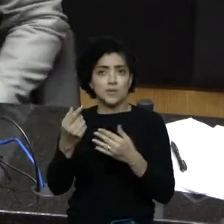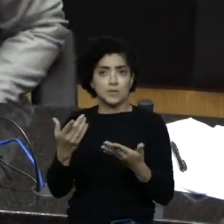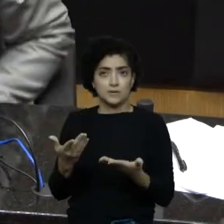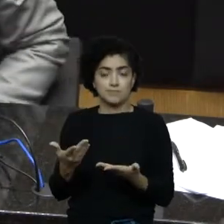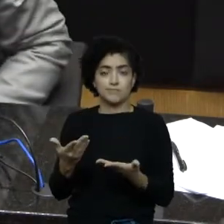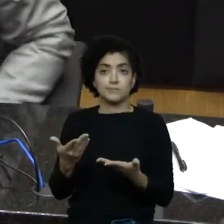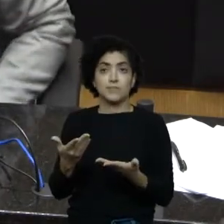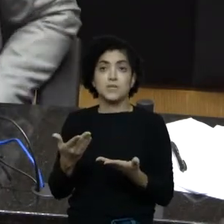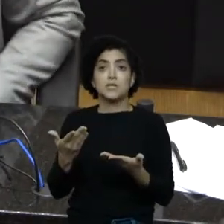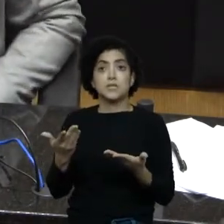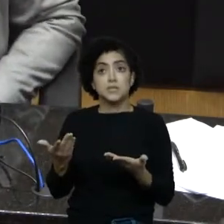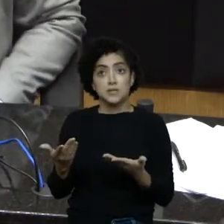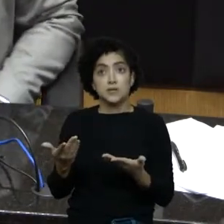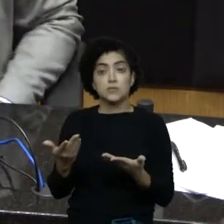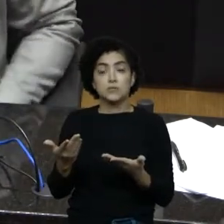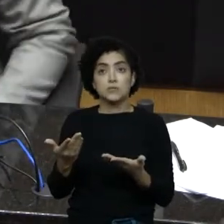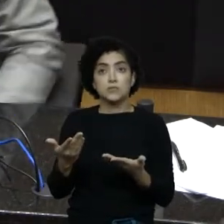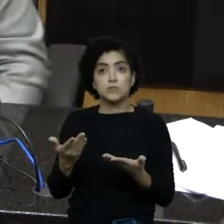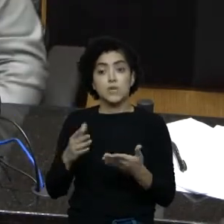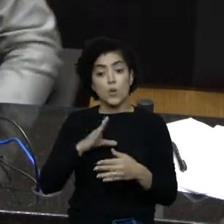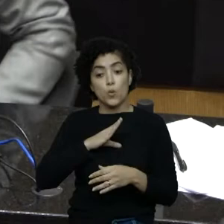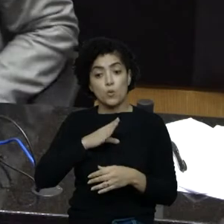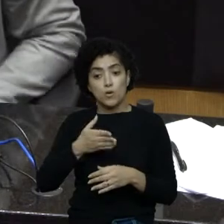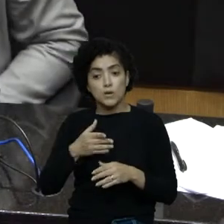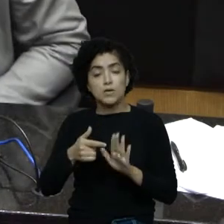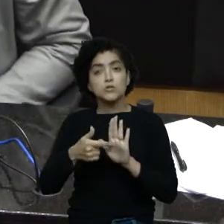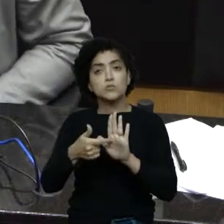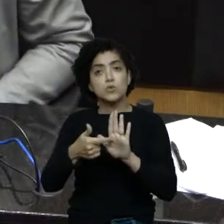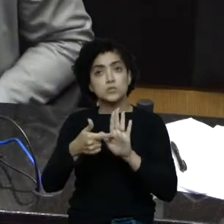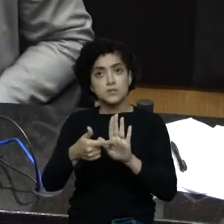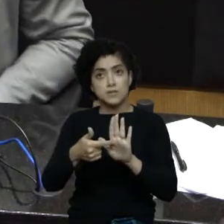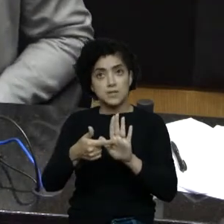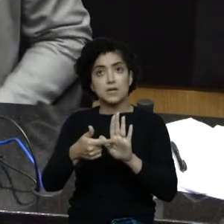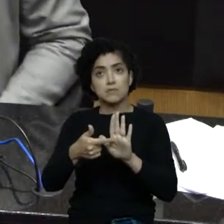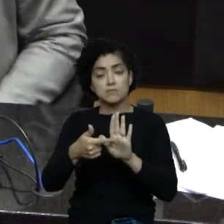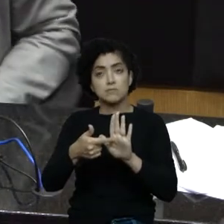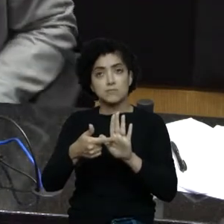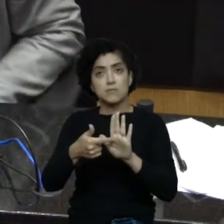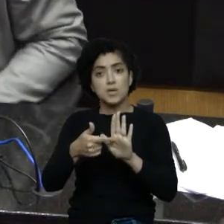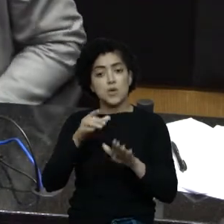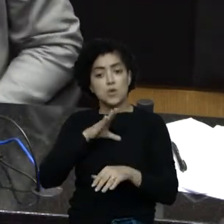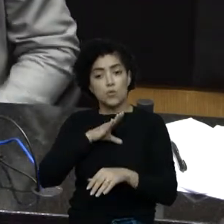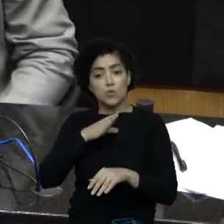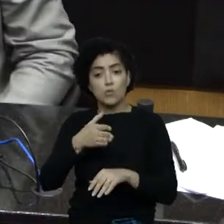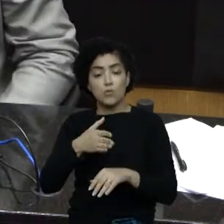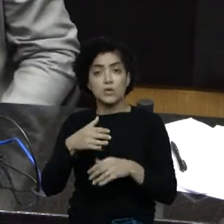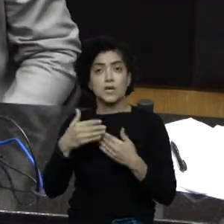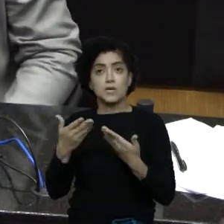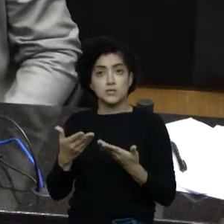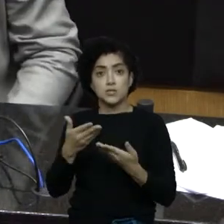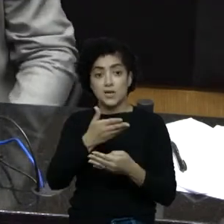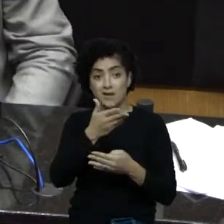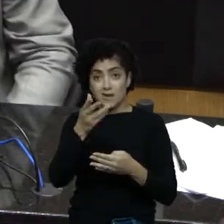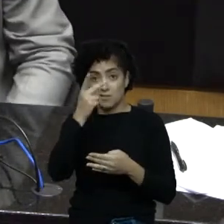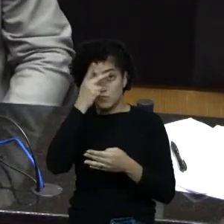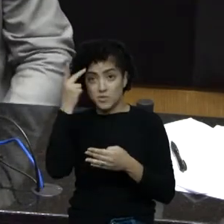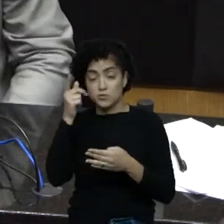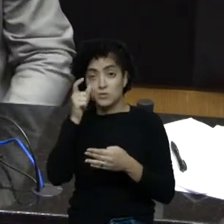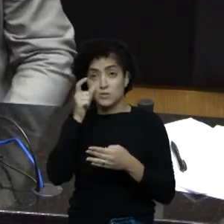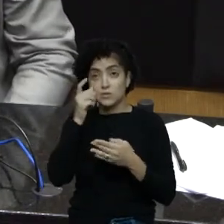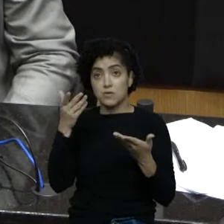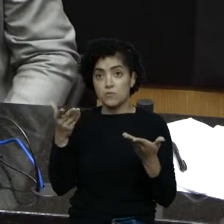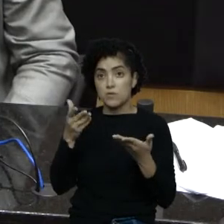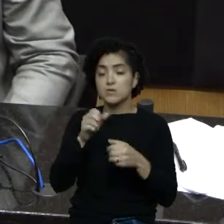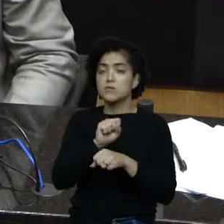e vamos dar um ato de coragem e mostrar a fazer uma demonstração de coragem as pessoas que estamos assistindo